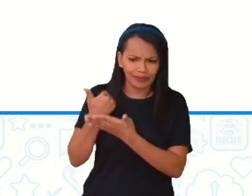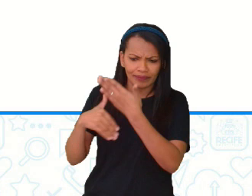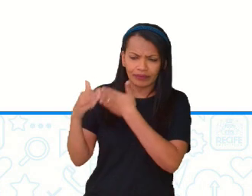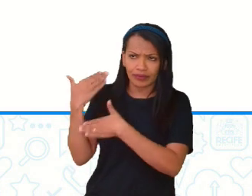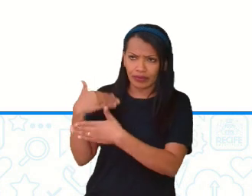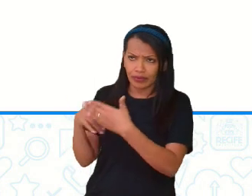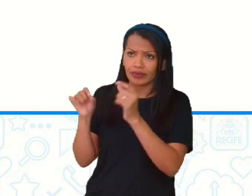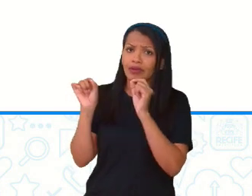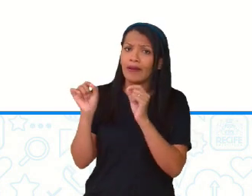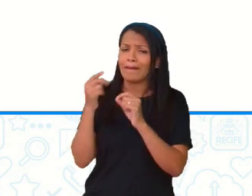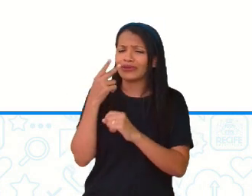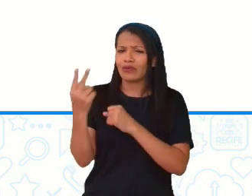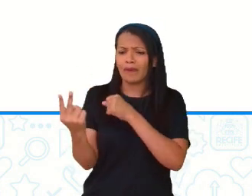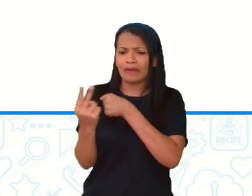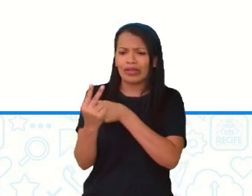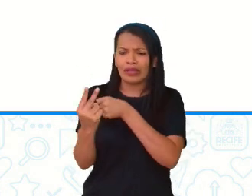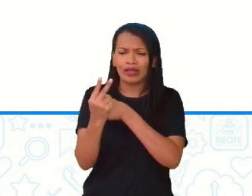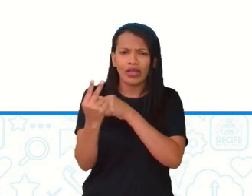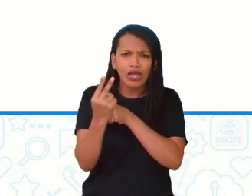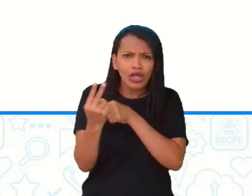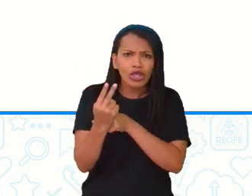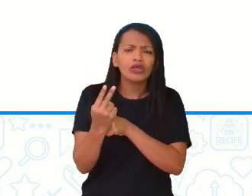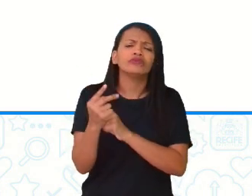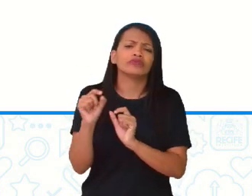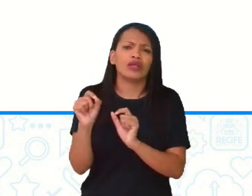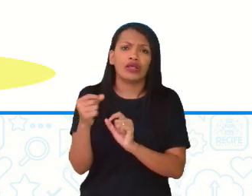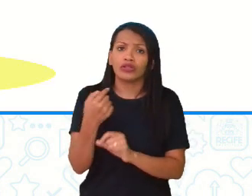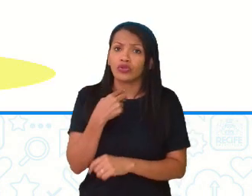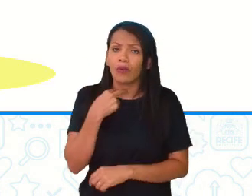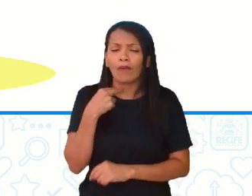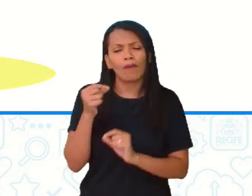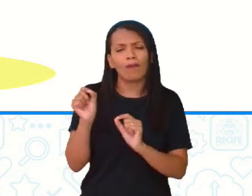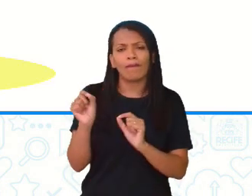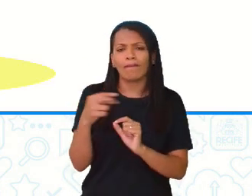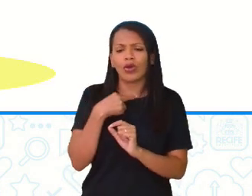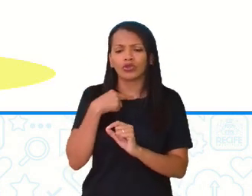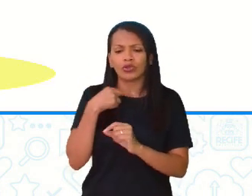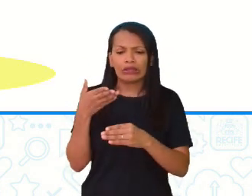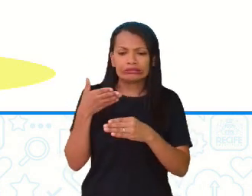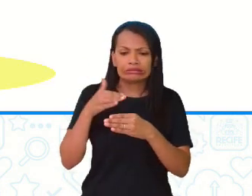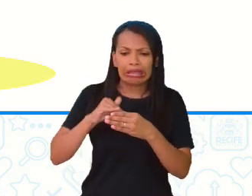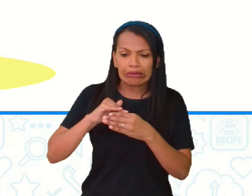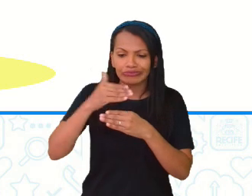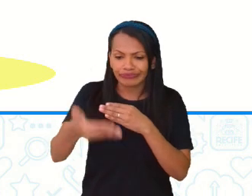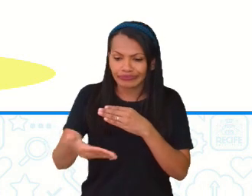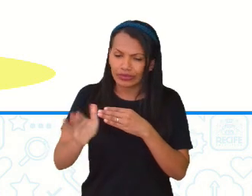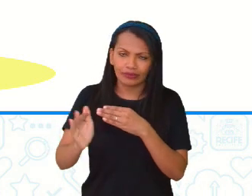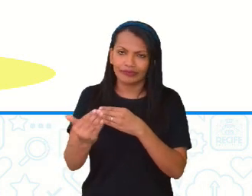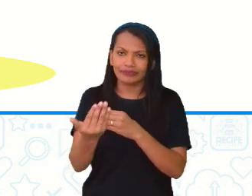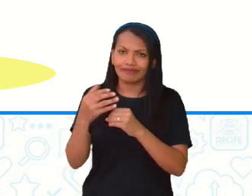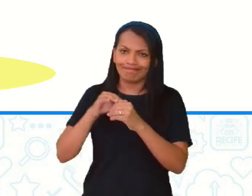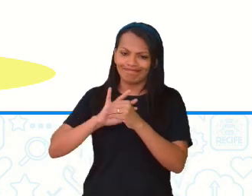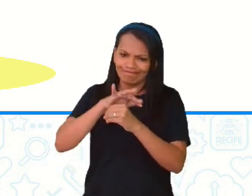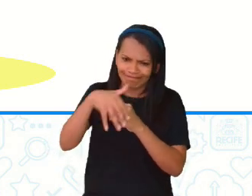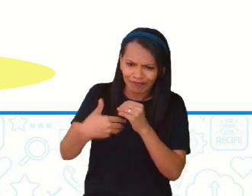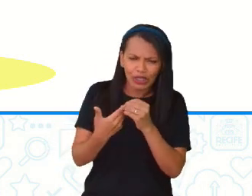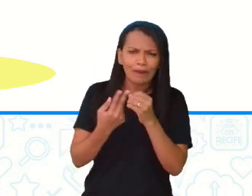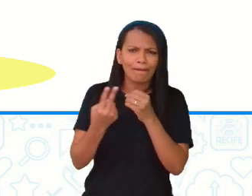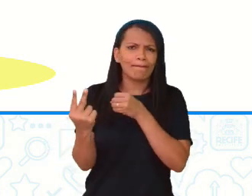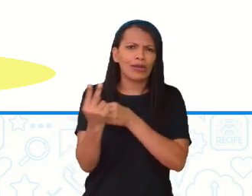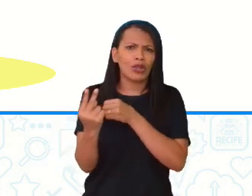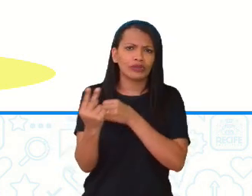de contenção, gente. Ele não deixa o que está dentro do prato sair. É basicamente isso. Então, quais são esses seres